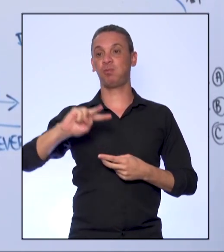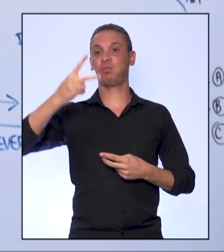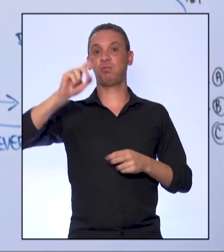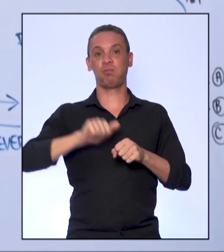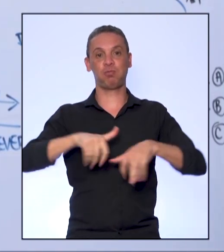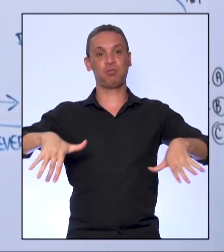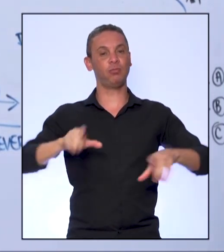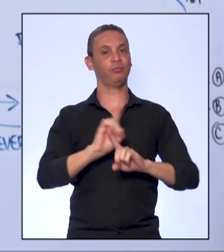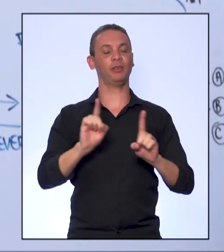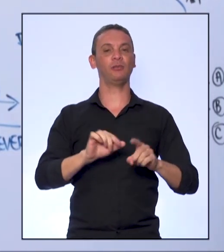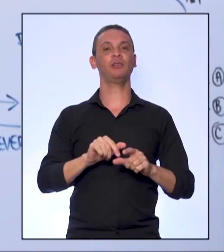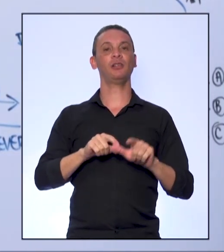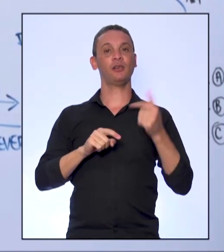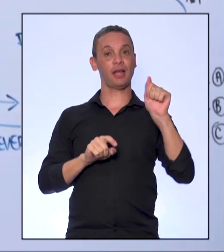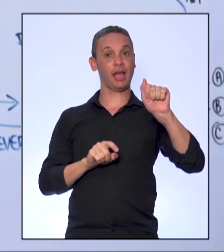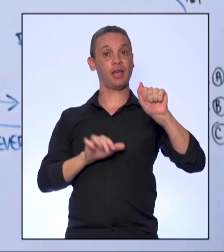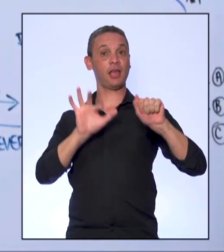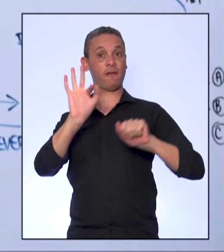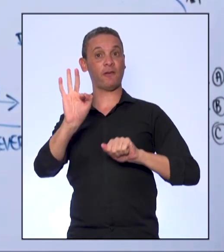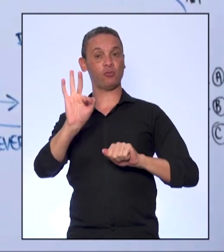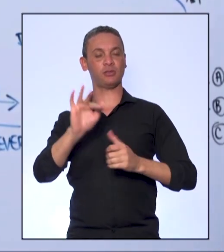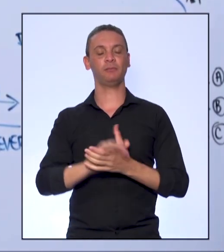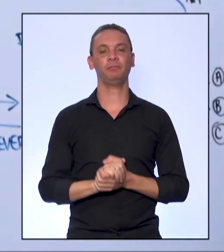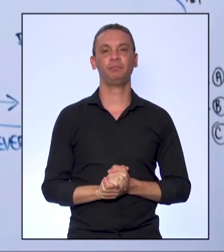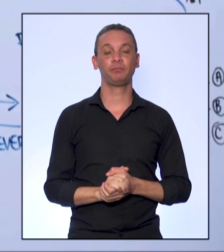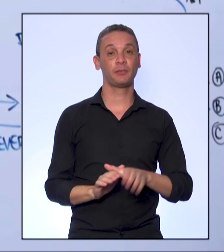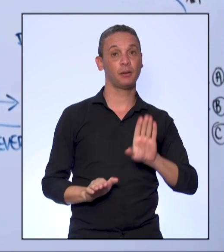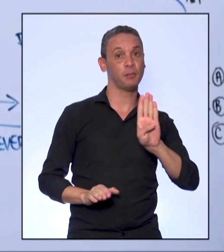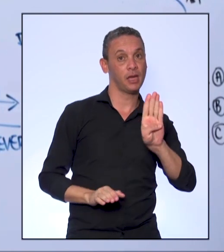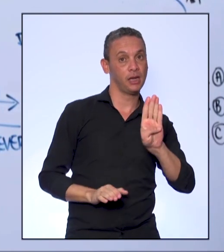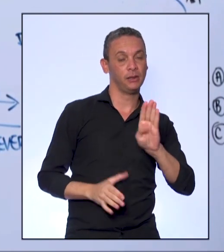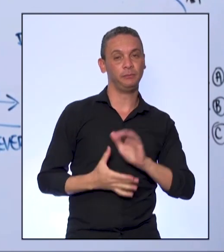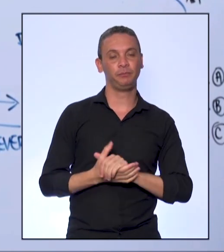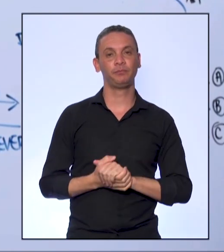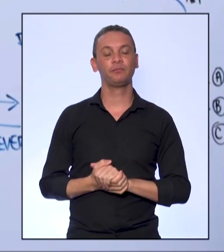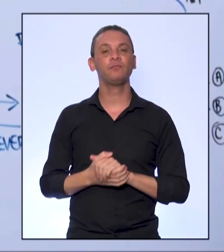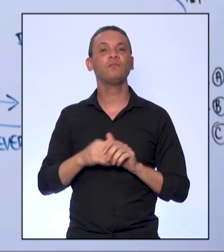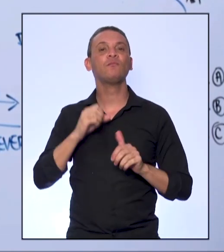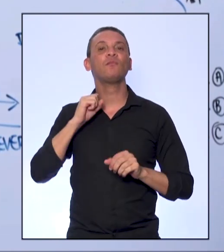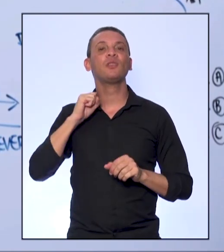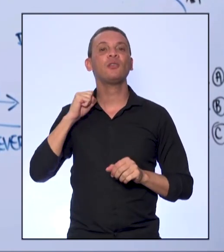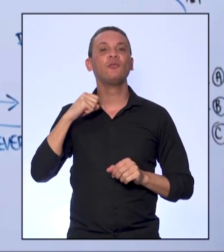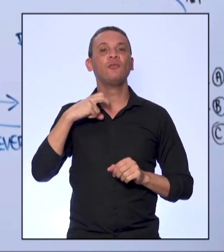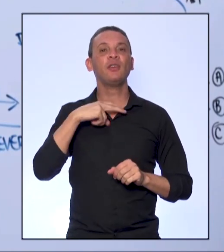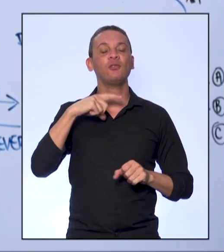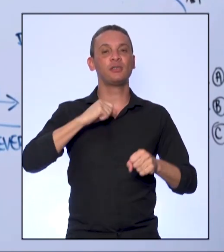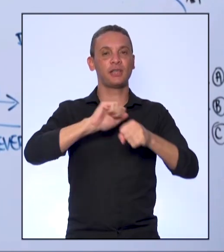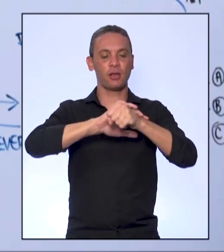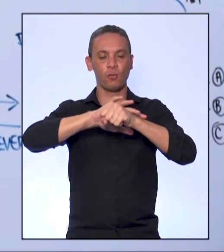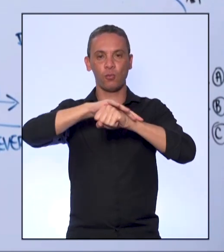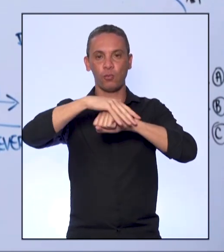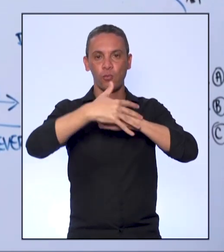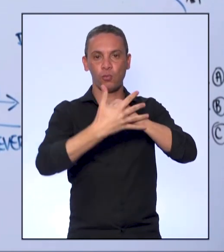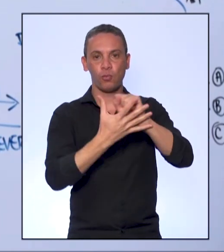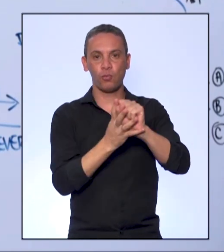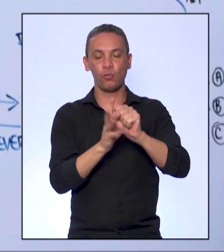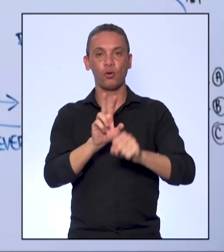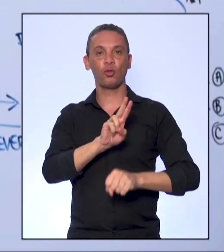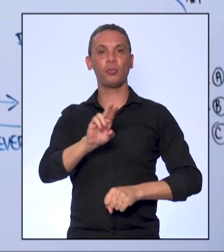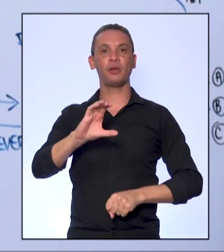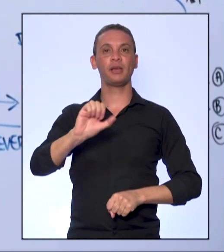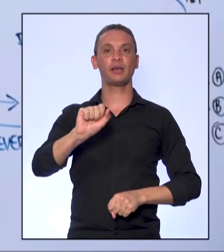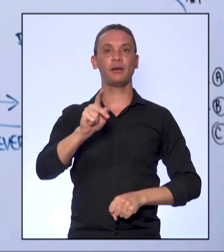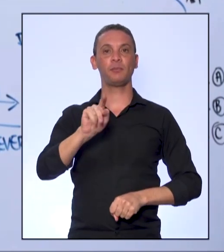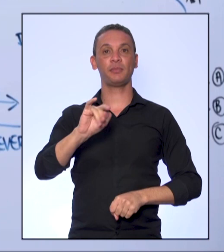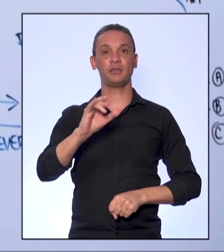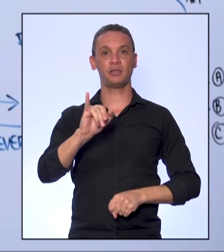de falsa, galera, falsa. Outra. Todo vírus possui uma cápsula proteica protetora denominada capsídeo.